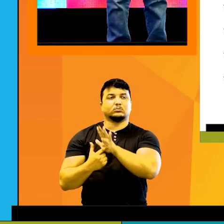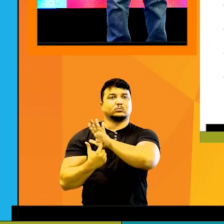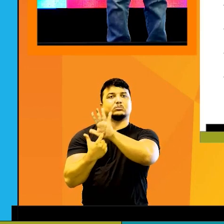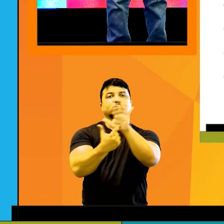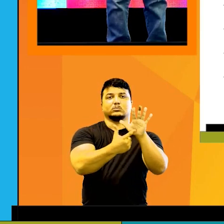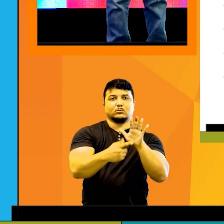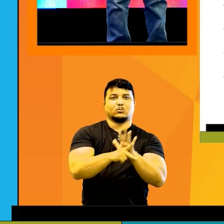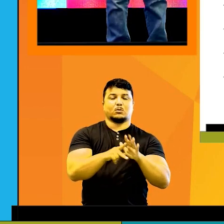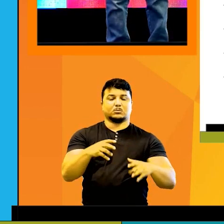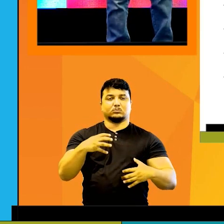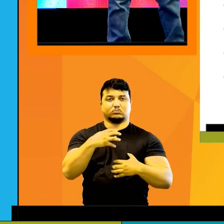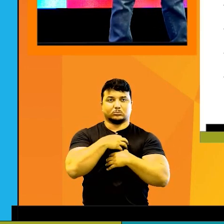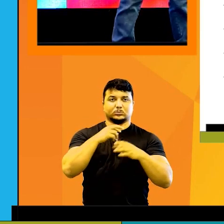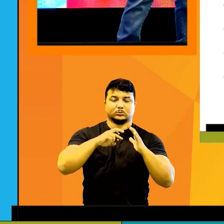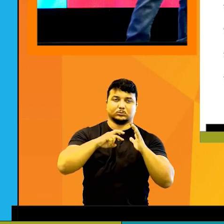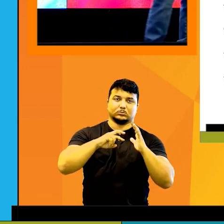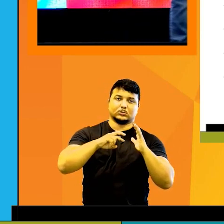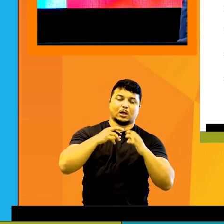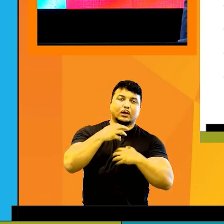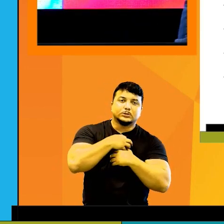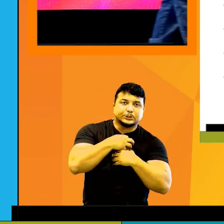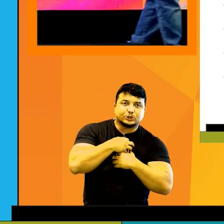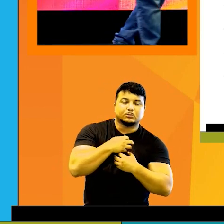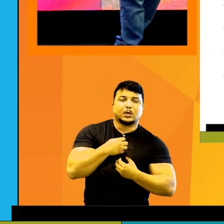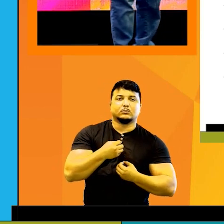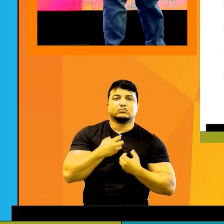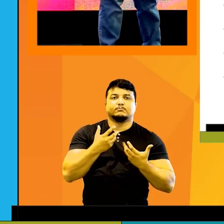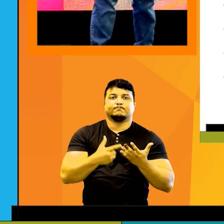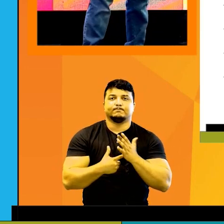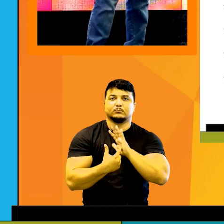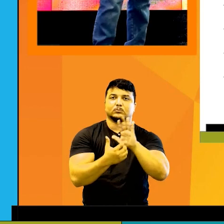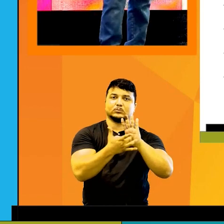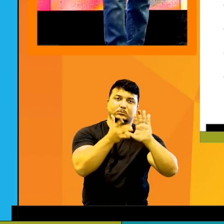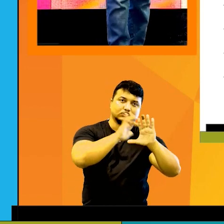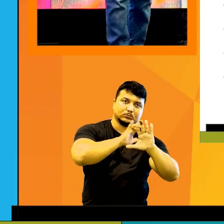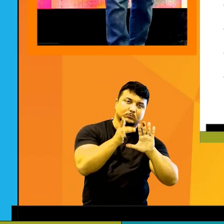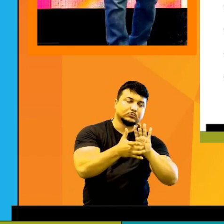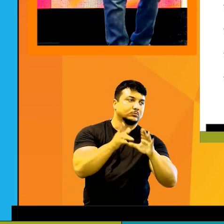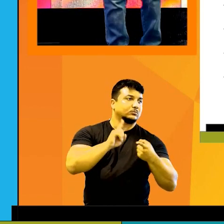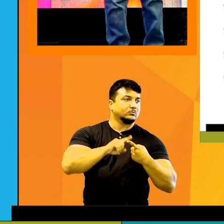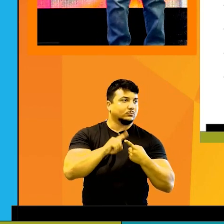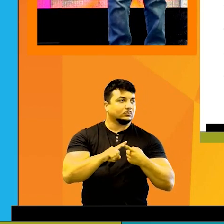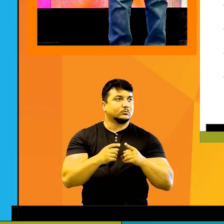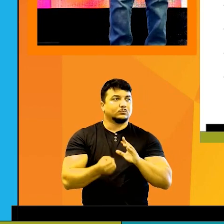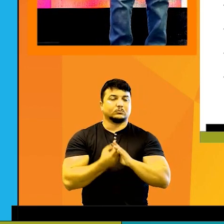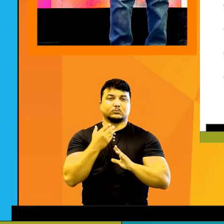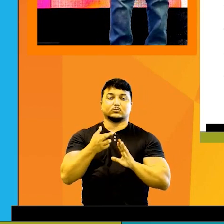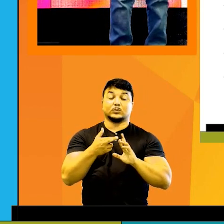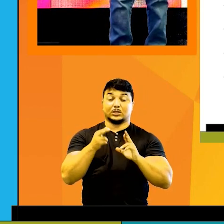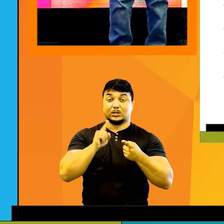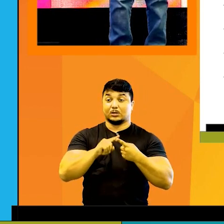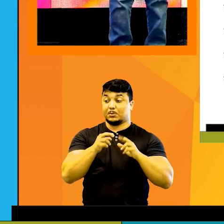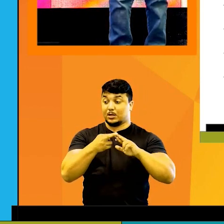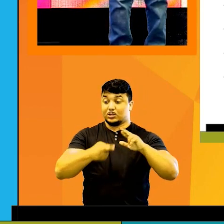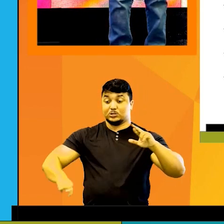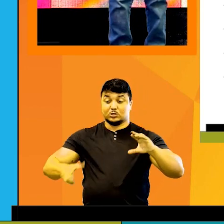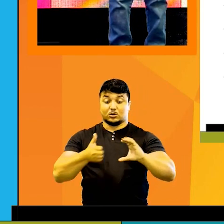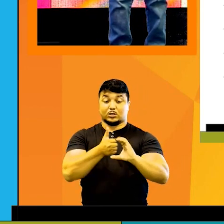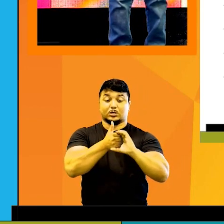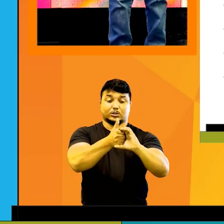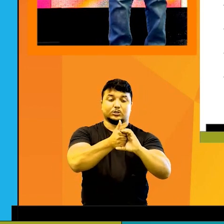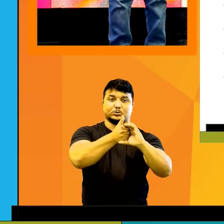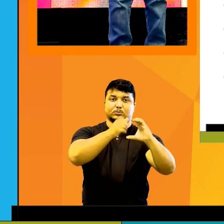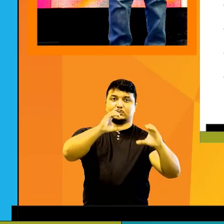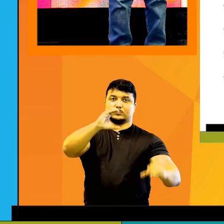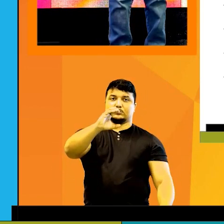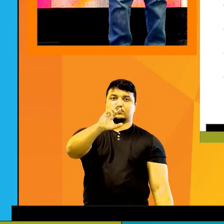exteriorização de sentimentos, exagero de figuras de linguagem na produção textual, como na religiosidade cristã. A